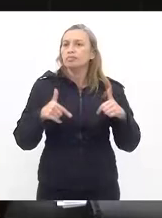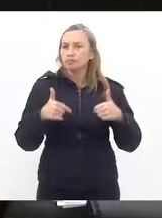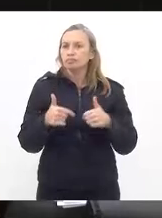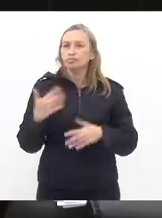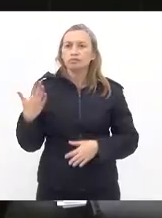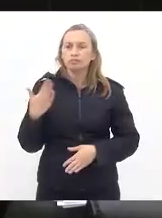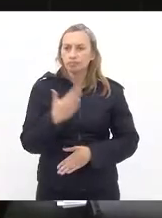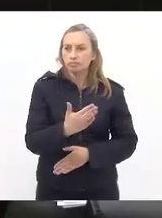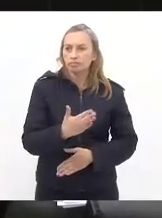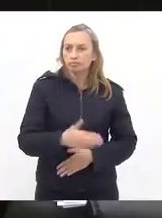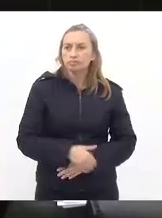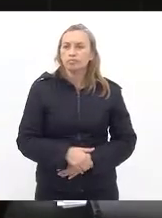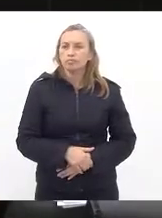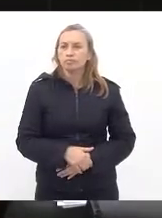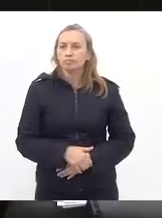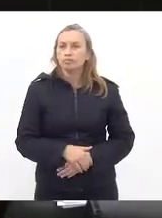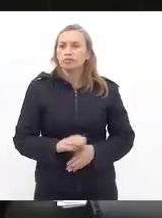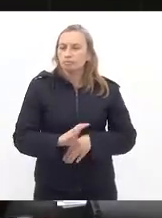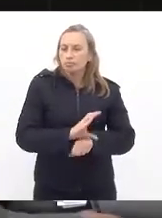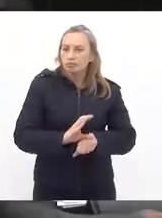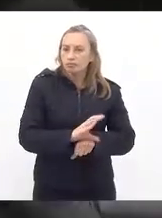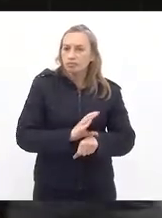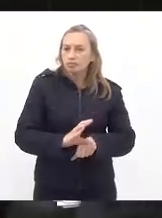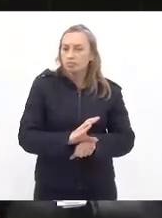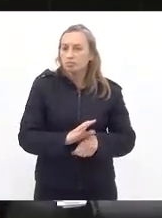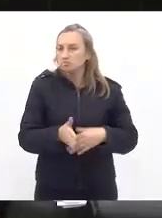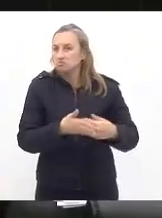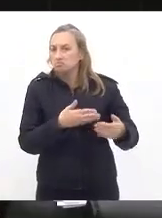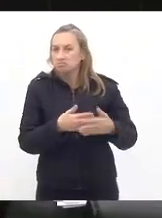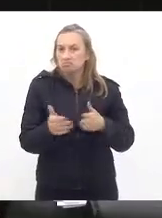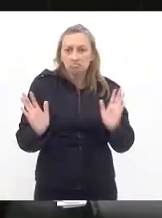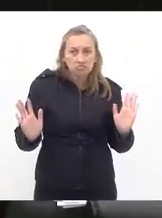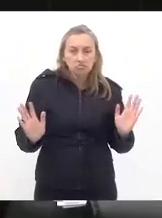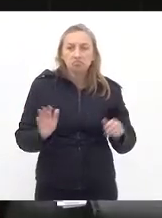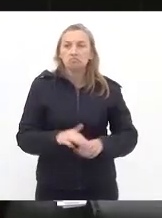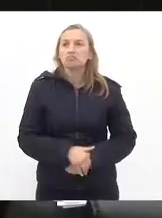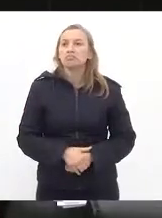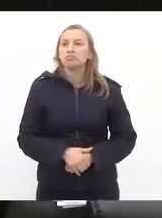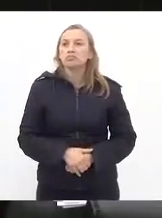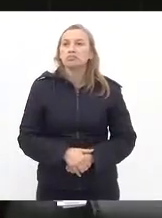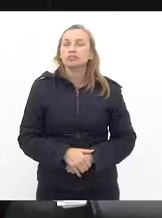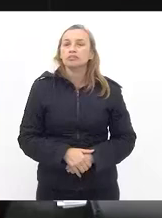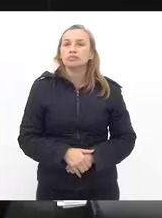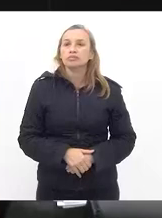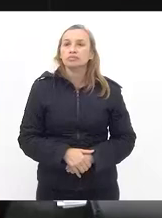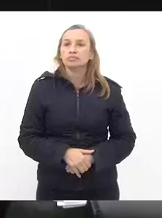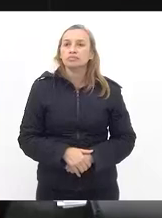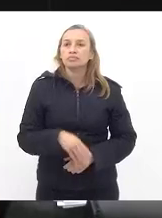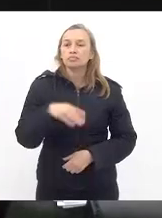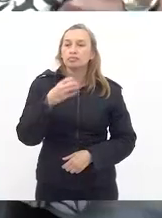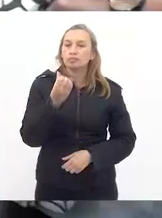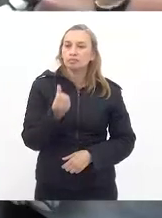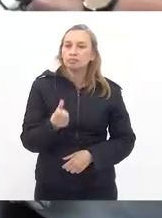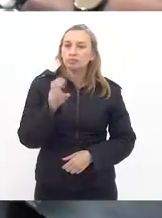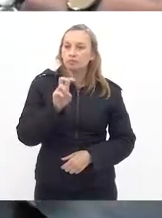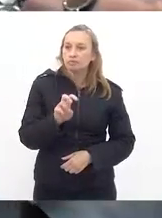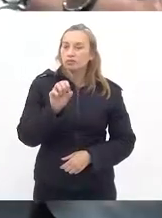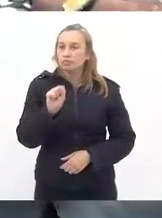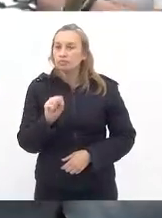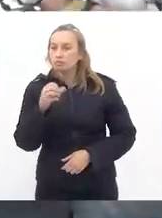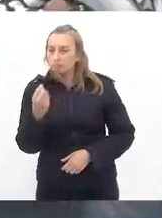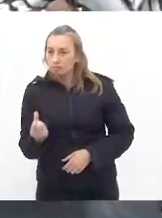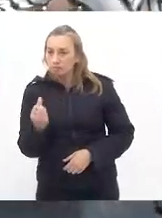ações diretas de inconstitucionalidade quais sejam a agir 6586